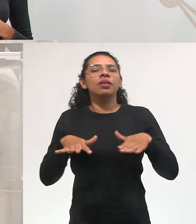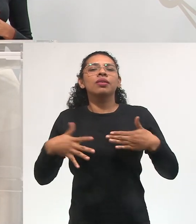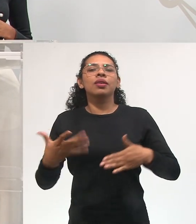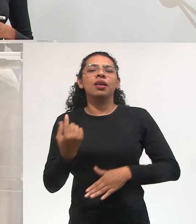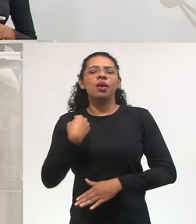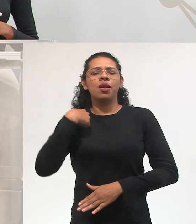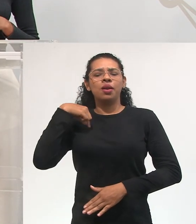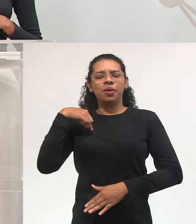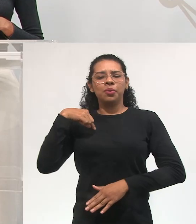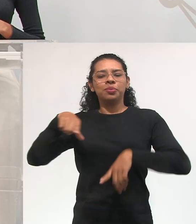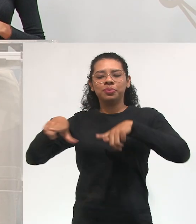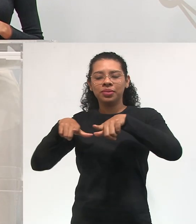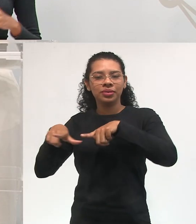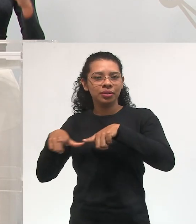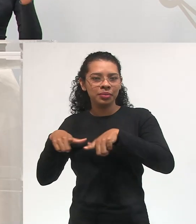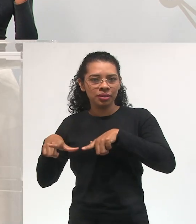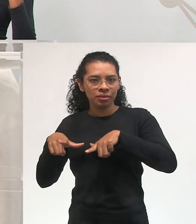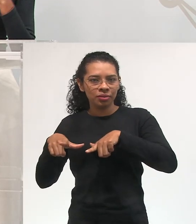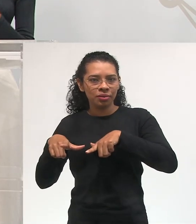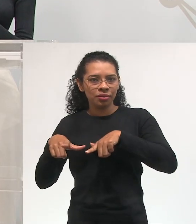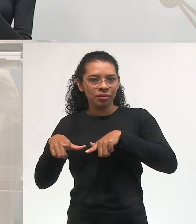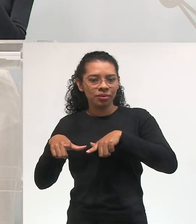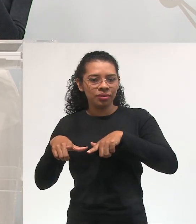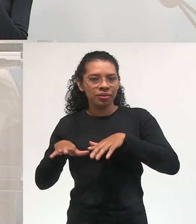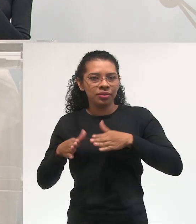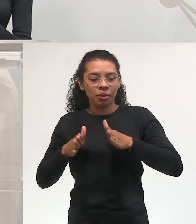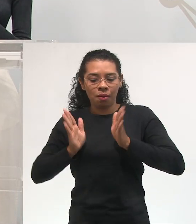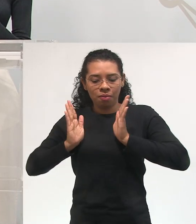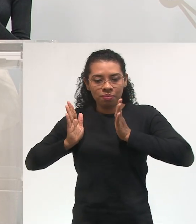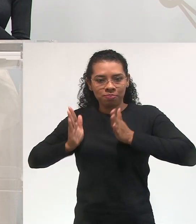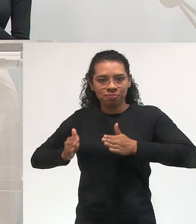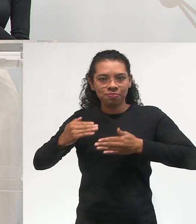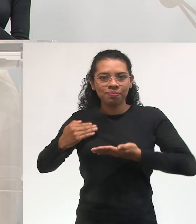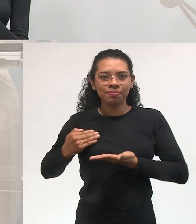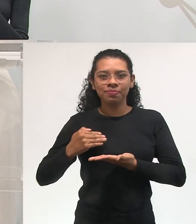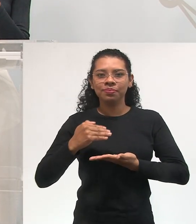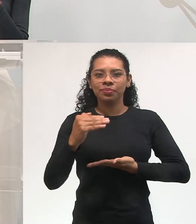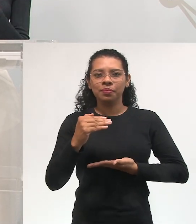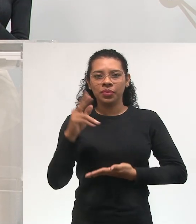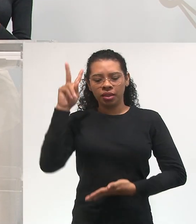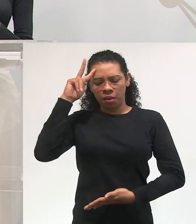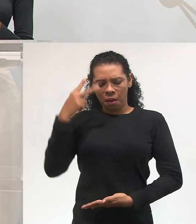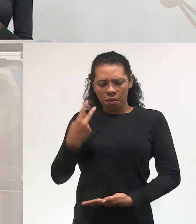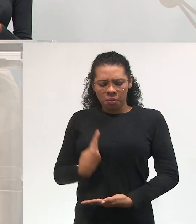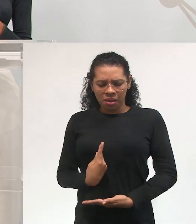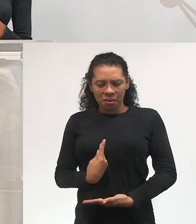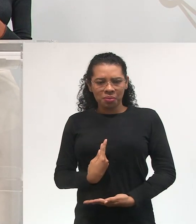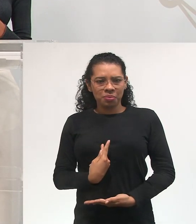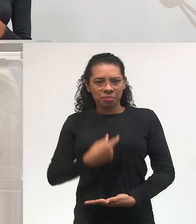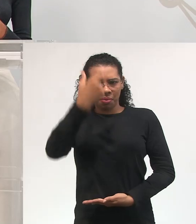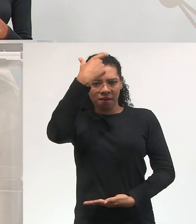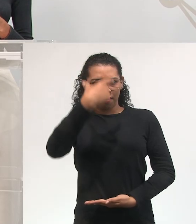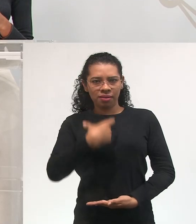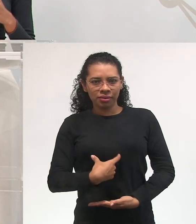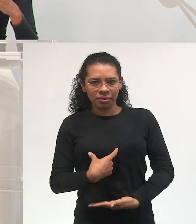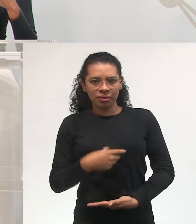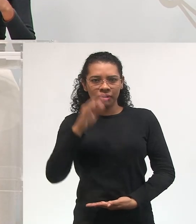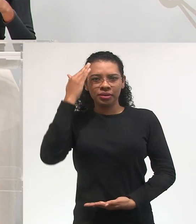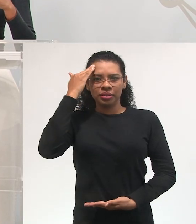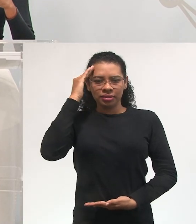classe trabalhadora, né? A partir do momento em que eu me reconheço como classe